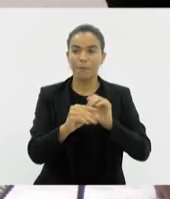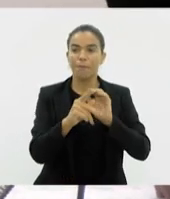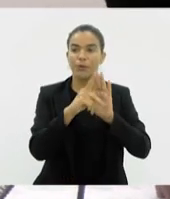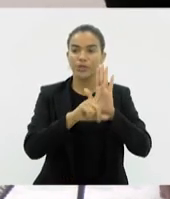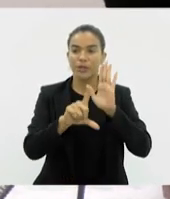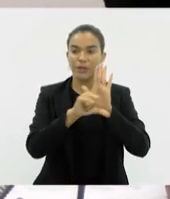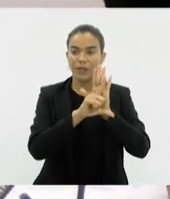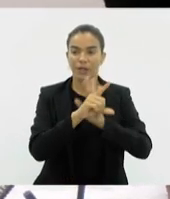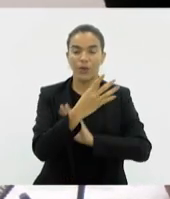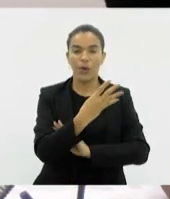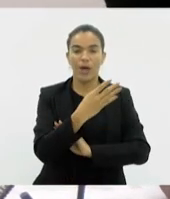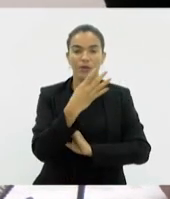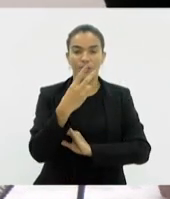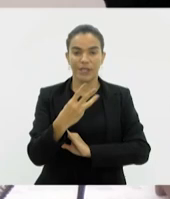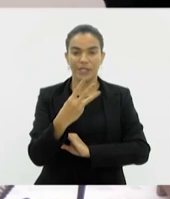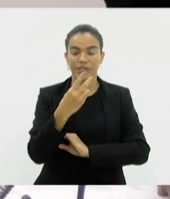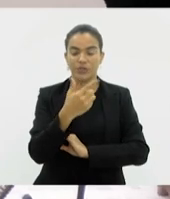número